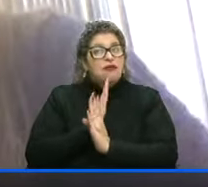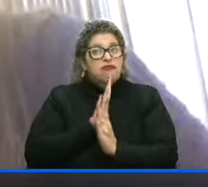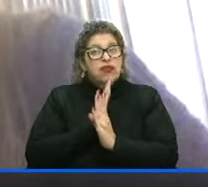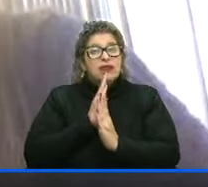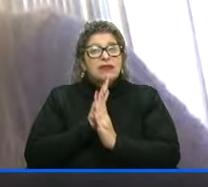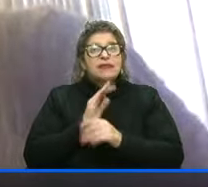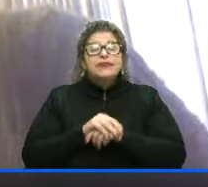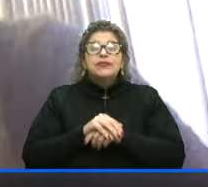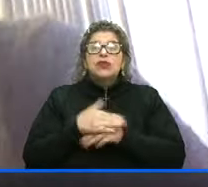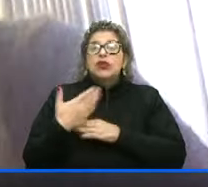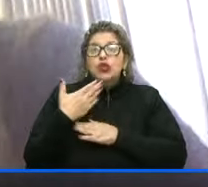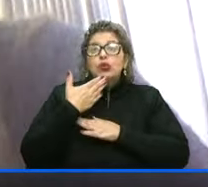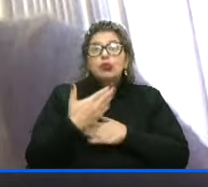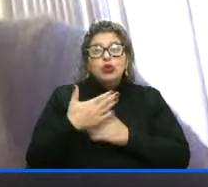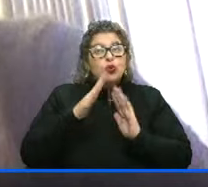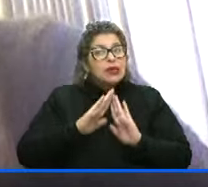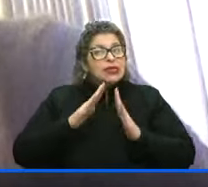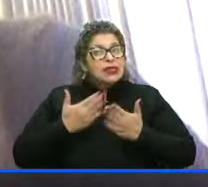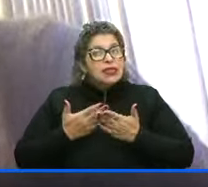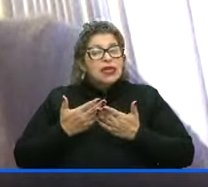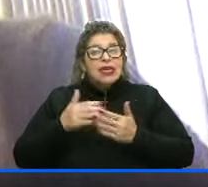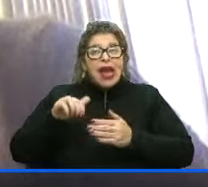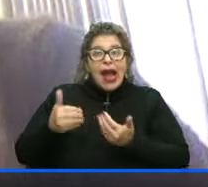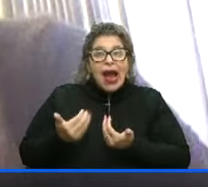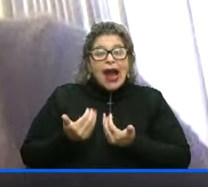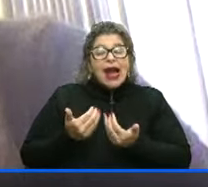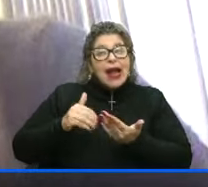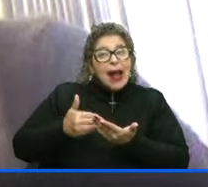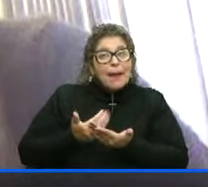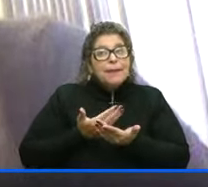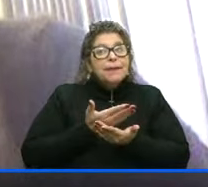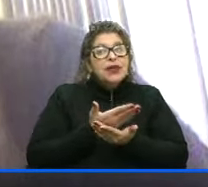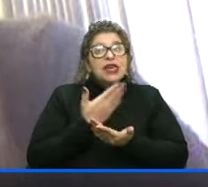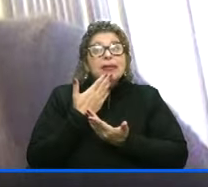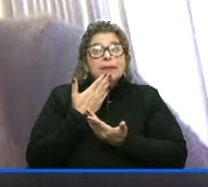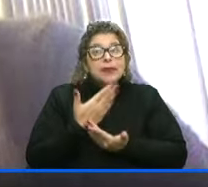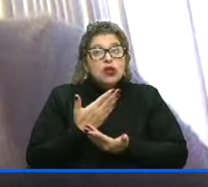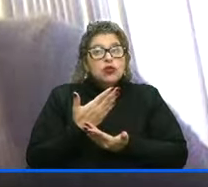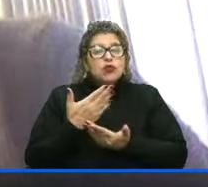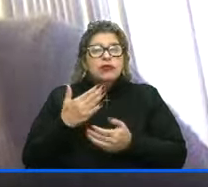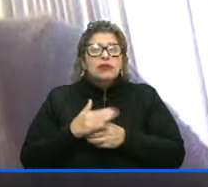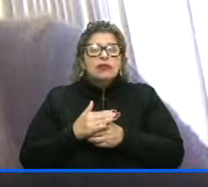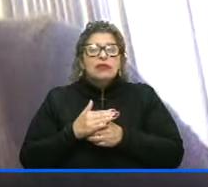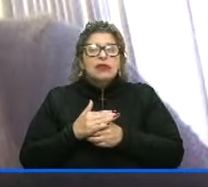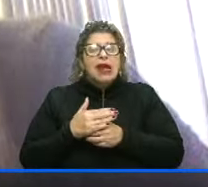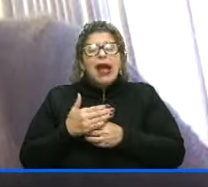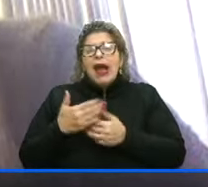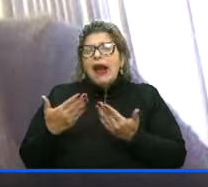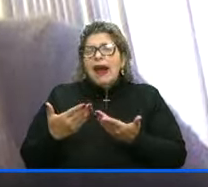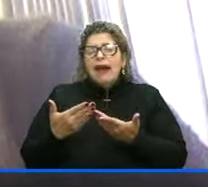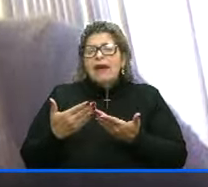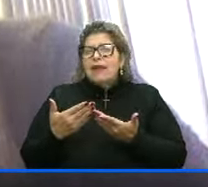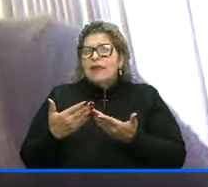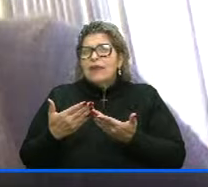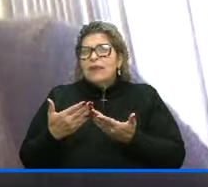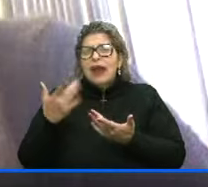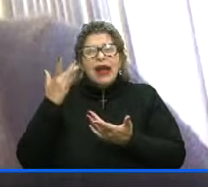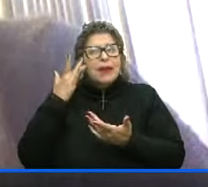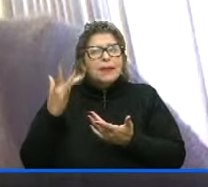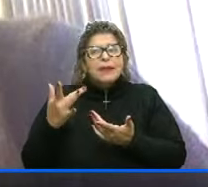gente disse para pediu que as escolas nos encaminhem aquelas solicitações. Ah, mas a mãe não tem e-mail, a mãe não sabe